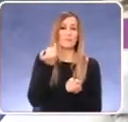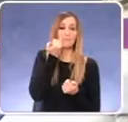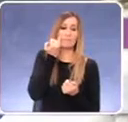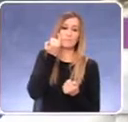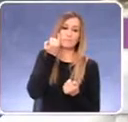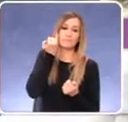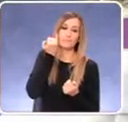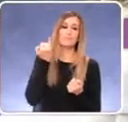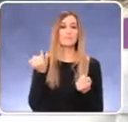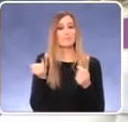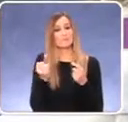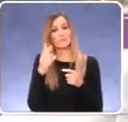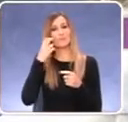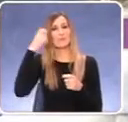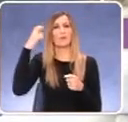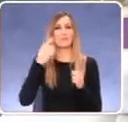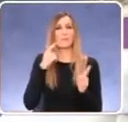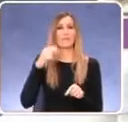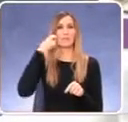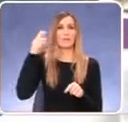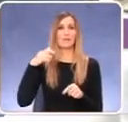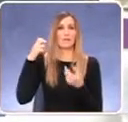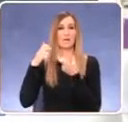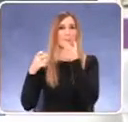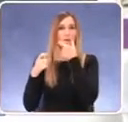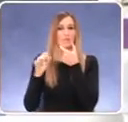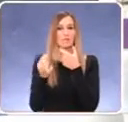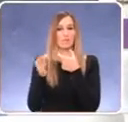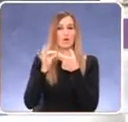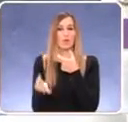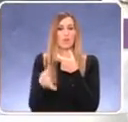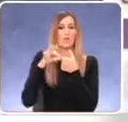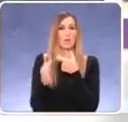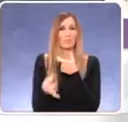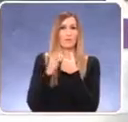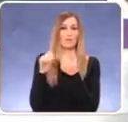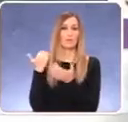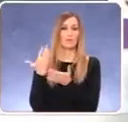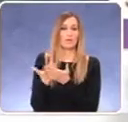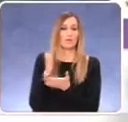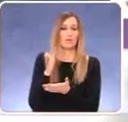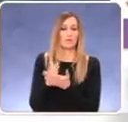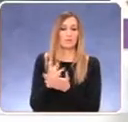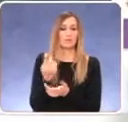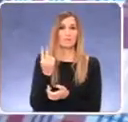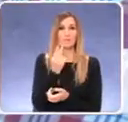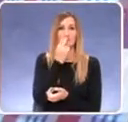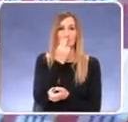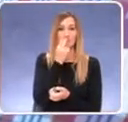Fui extraindo os dentes e fui acrescentando na prótese. Até hoje que só fiquei com estes dois dentes da